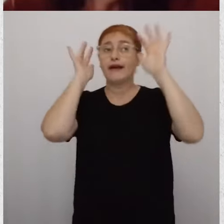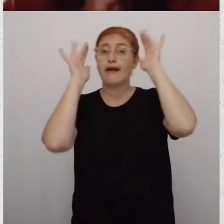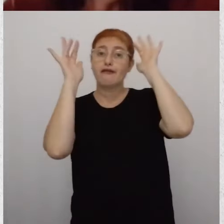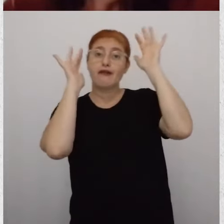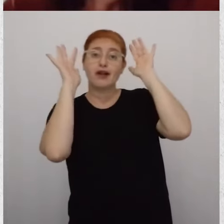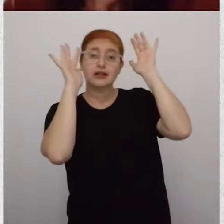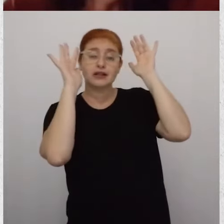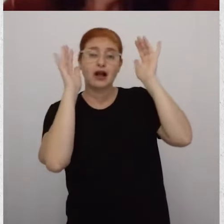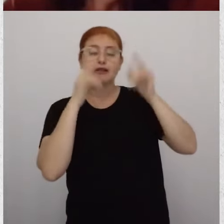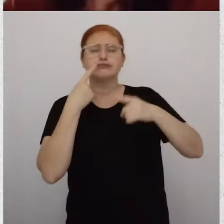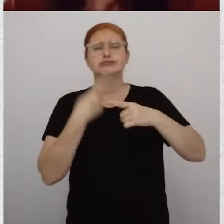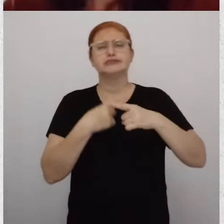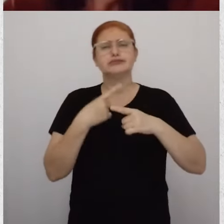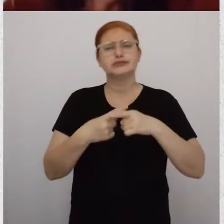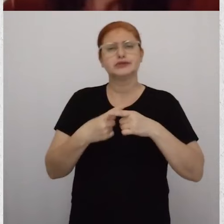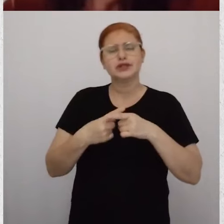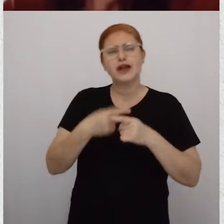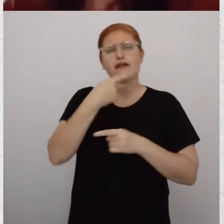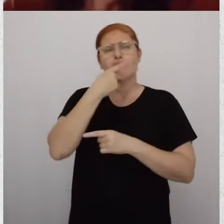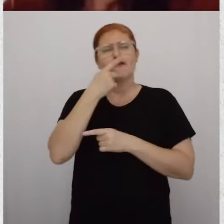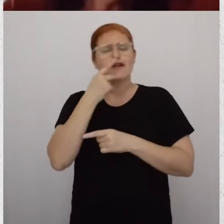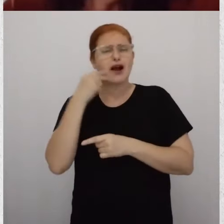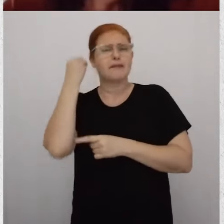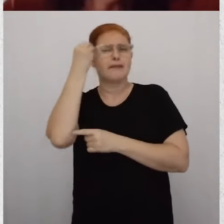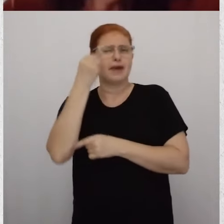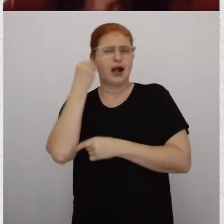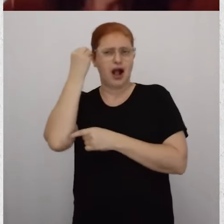autorreflexão? Porque quando tu fala da experiência,